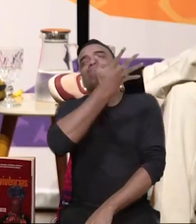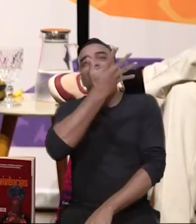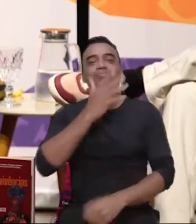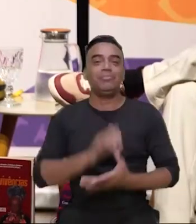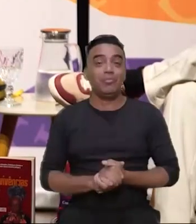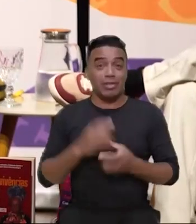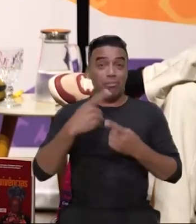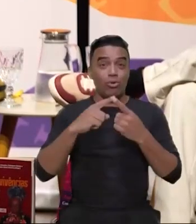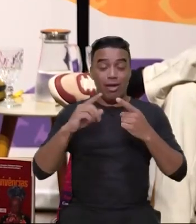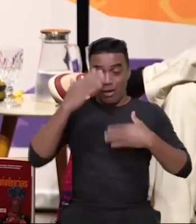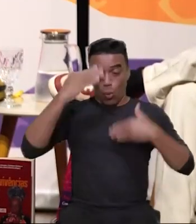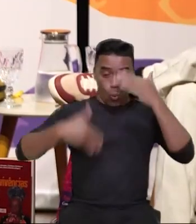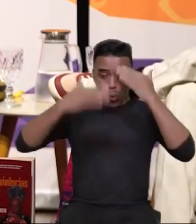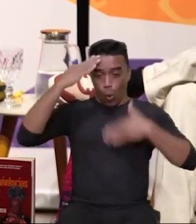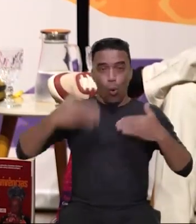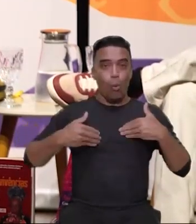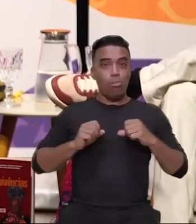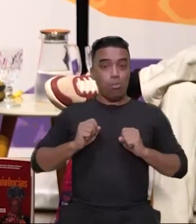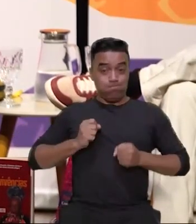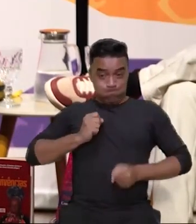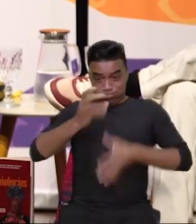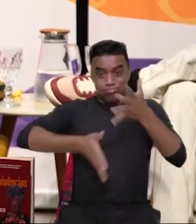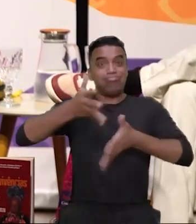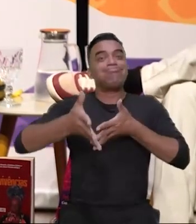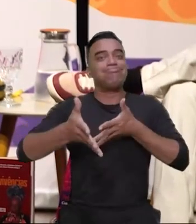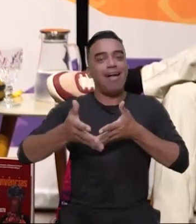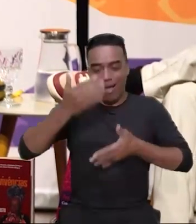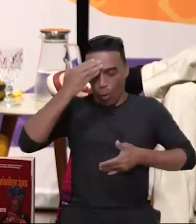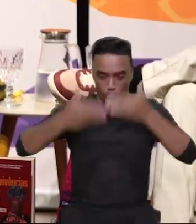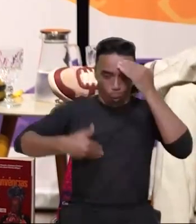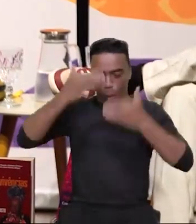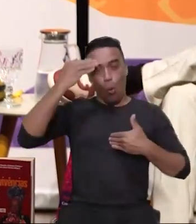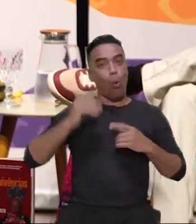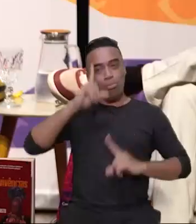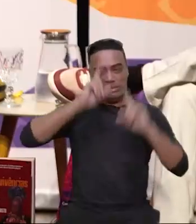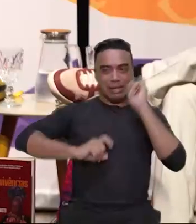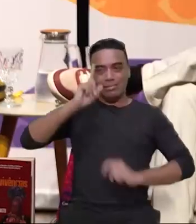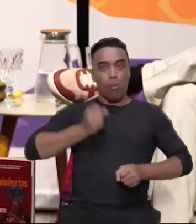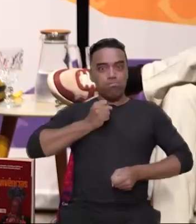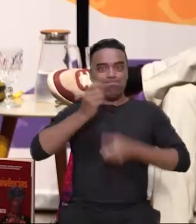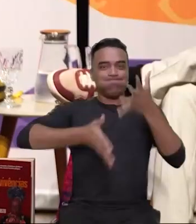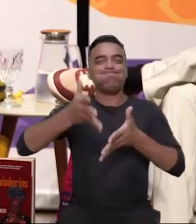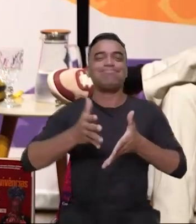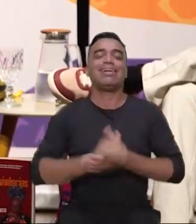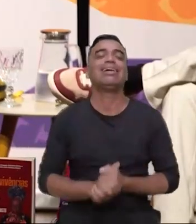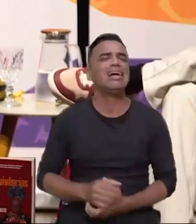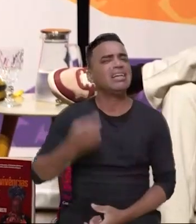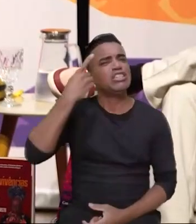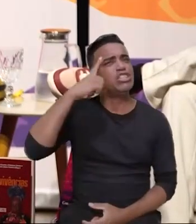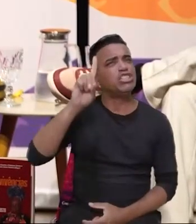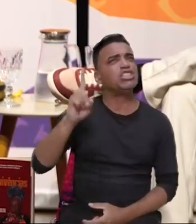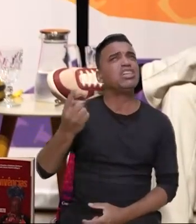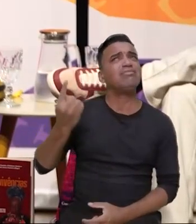o corpo está ali traduzindo, né? O corpo do outro te convoca. E outro dia eu já